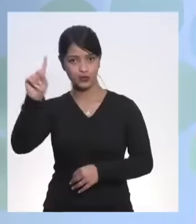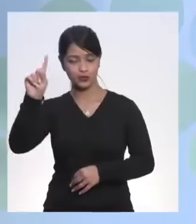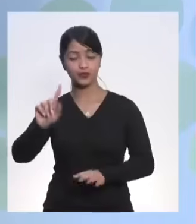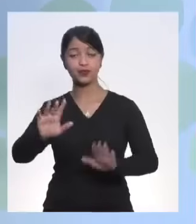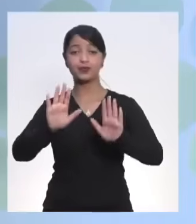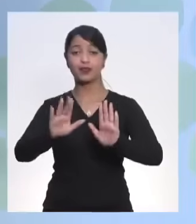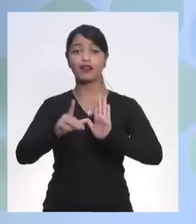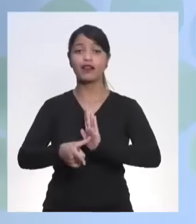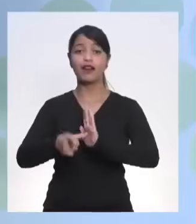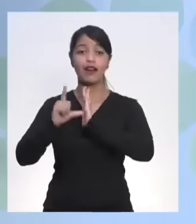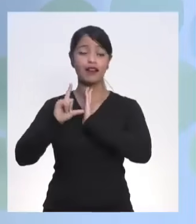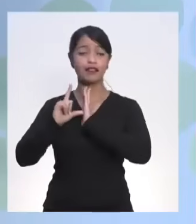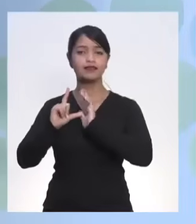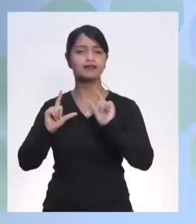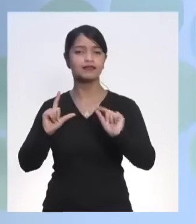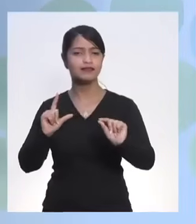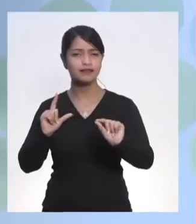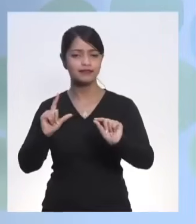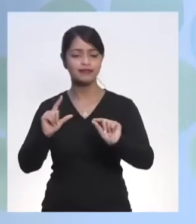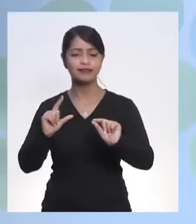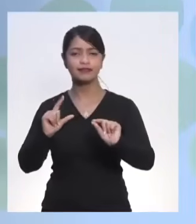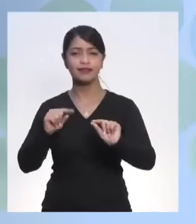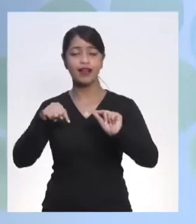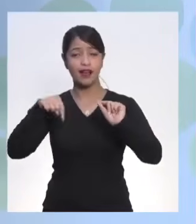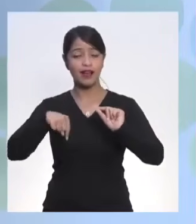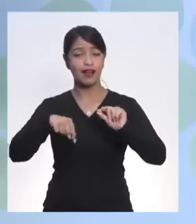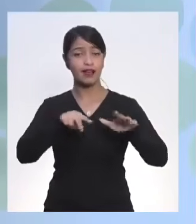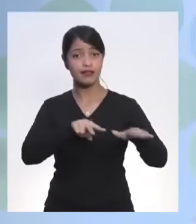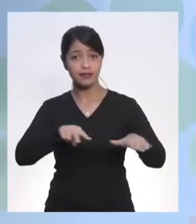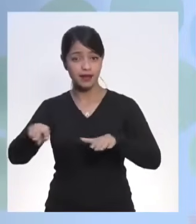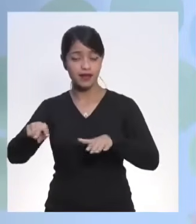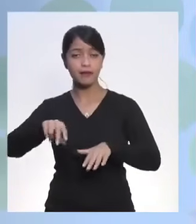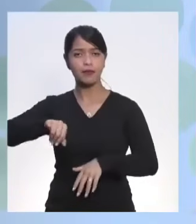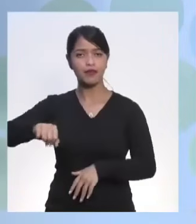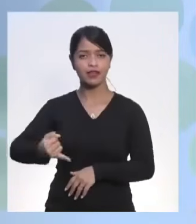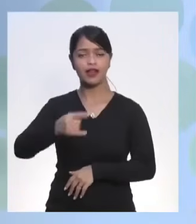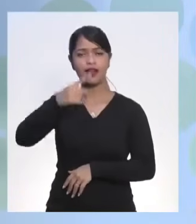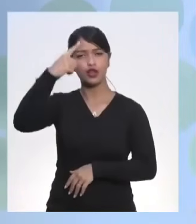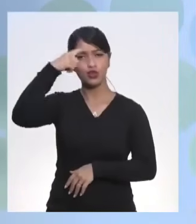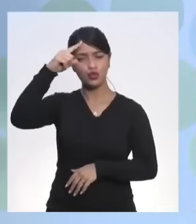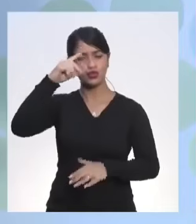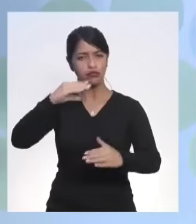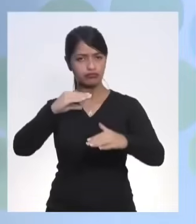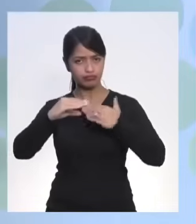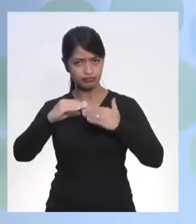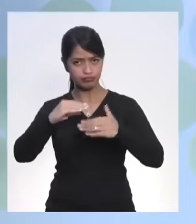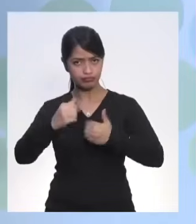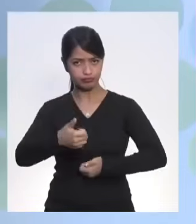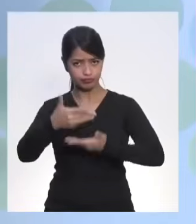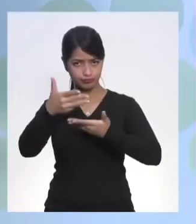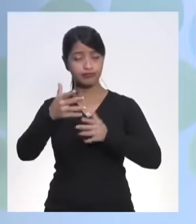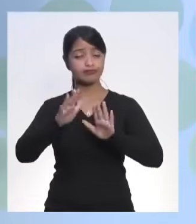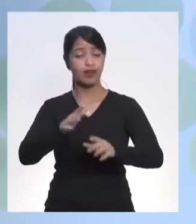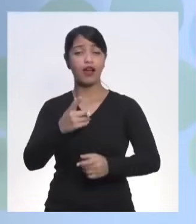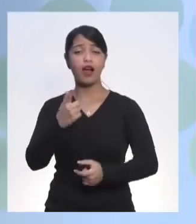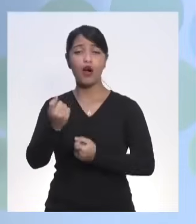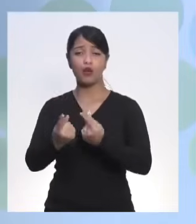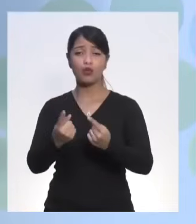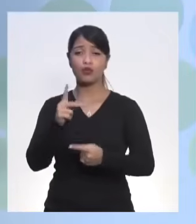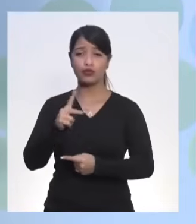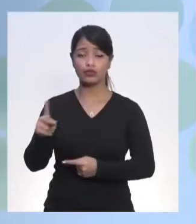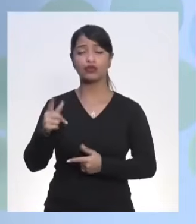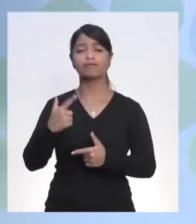nós estamos ainda tirando essa semana para tirar algumas dúvidas, alguns professores tiveram alguns problemas,